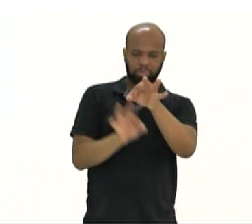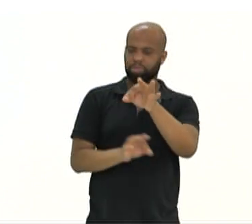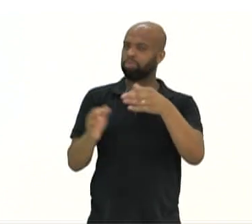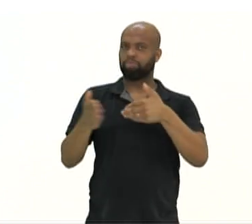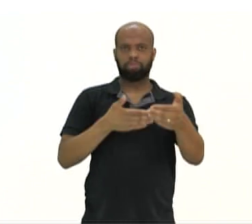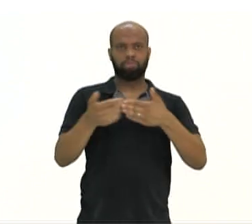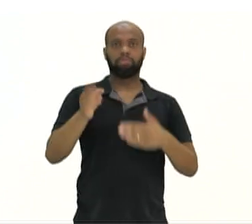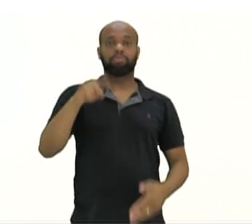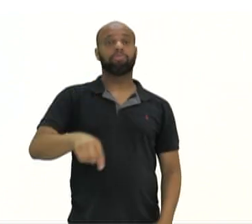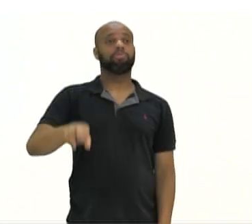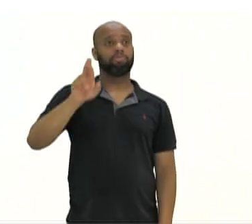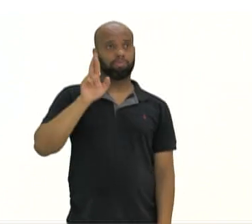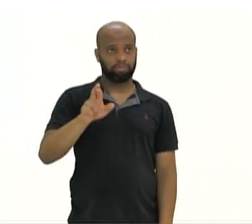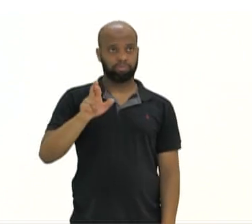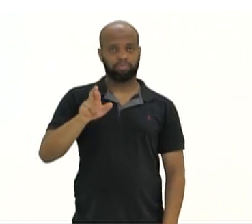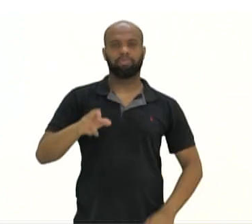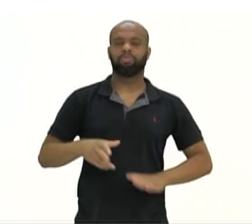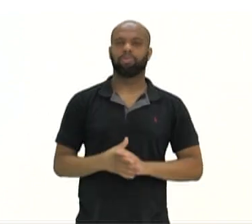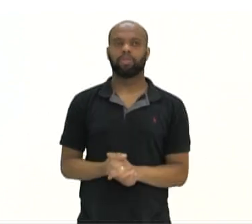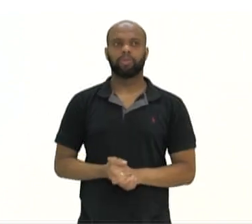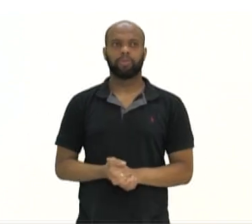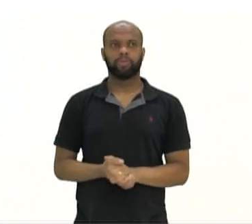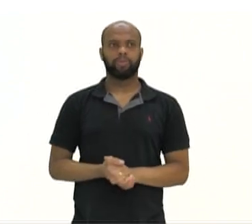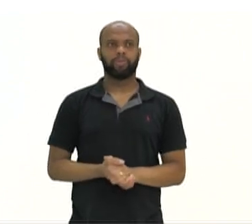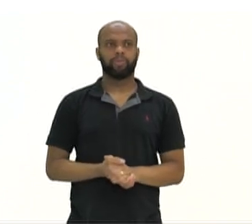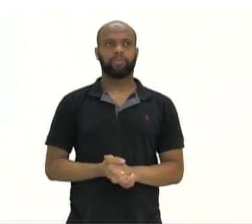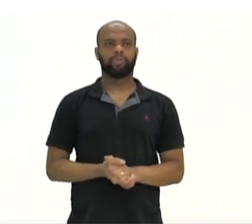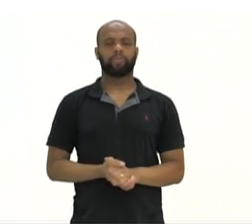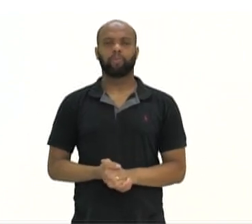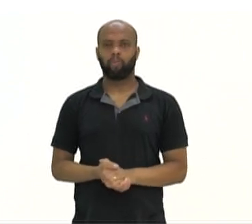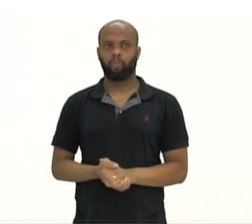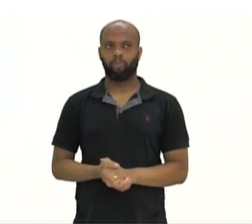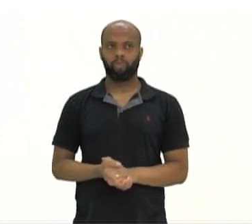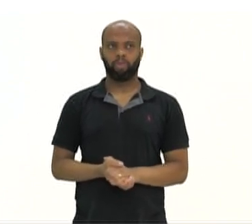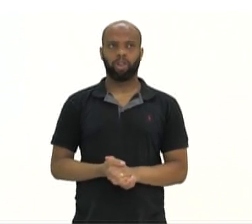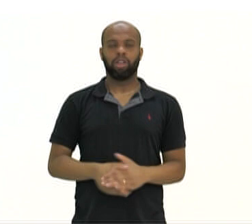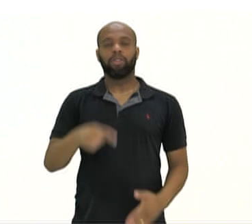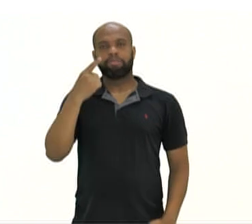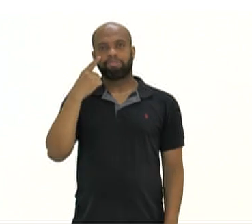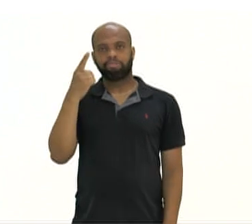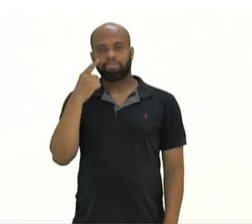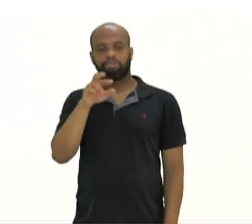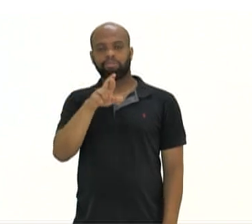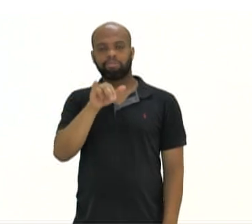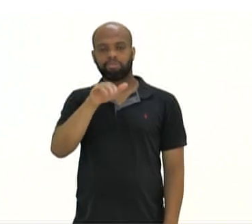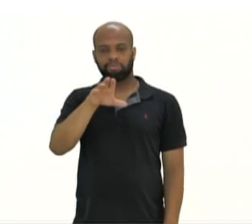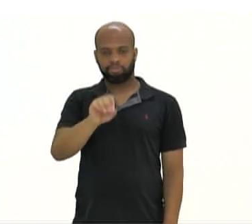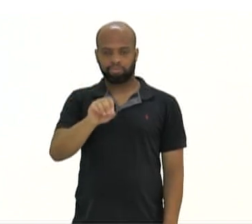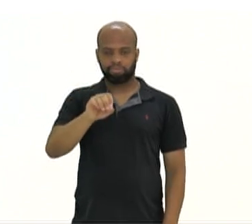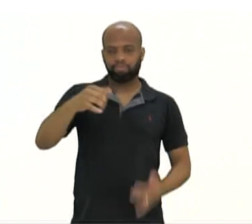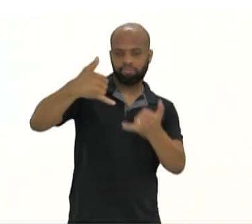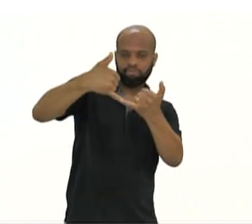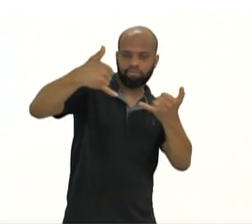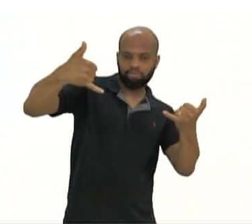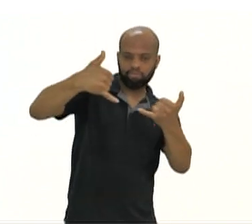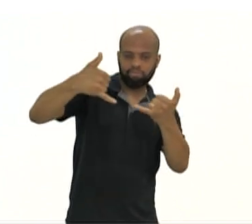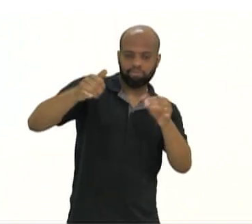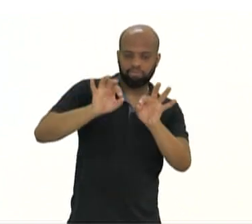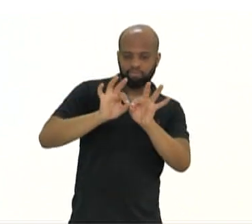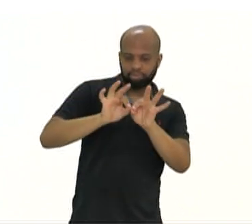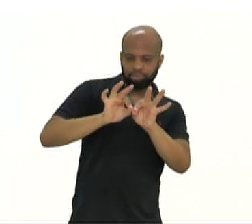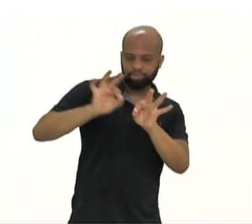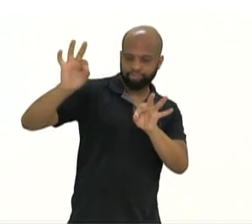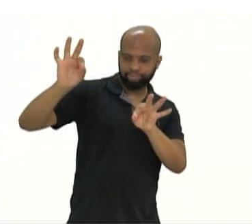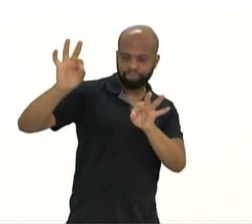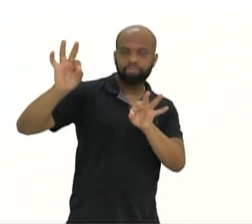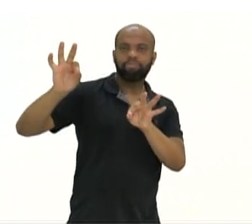Esse anelzinho aqui, inclusive, chama a circunferência. Né? Então, em qualquer ponto limite do círculo